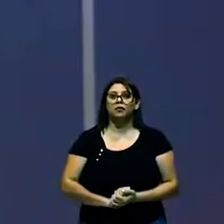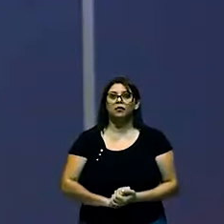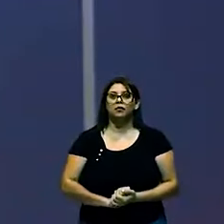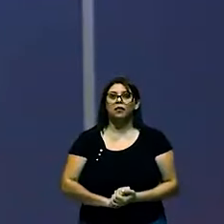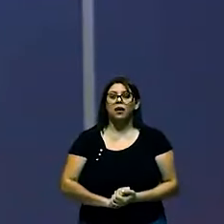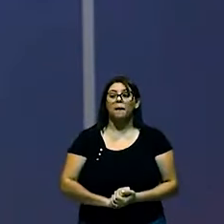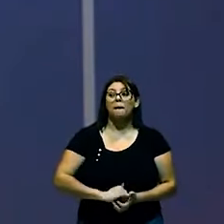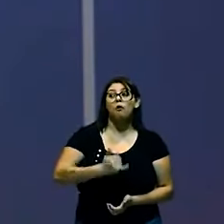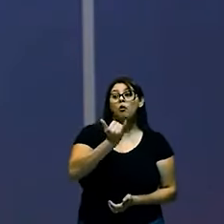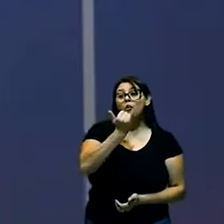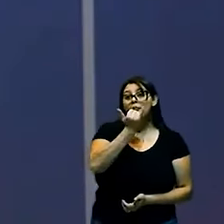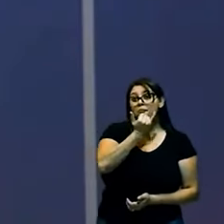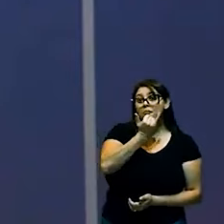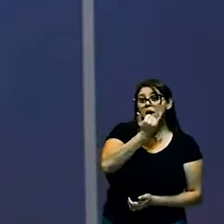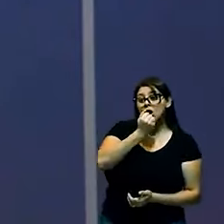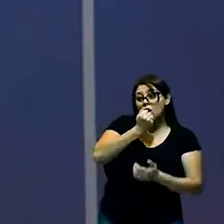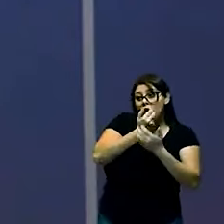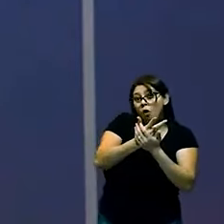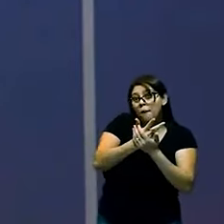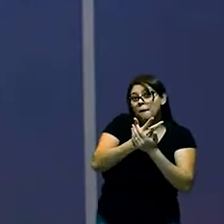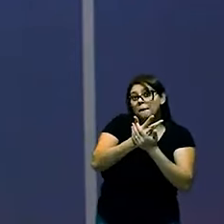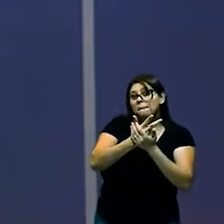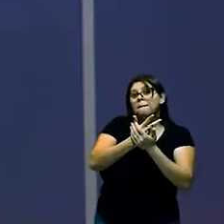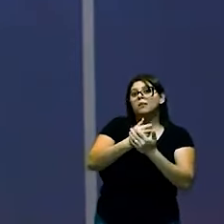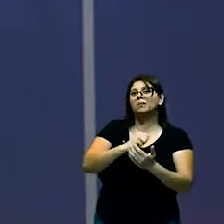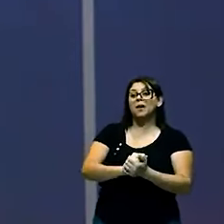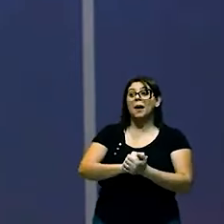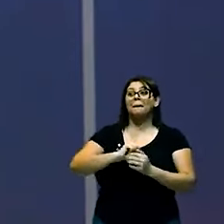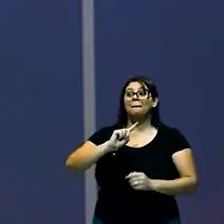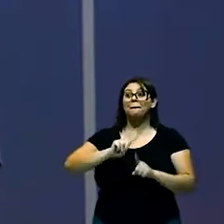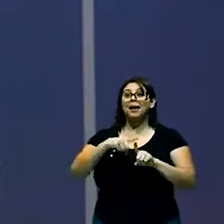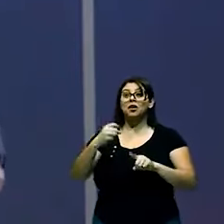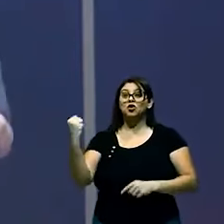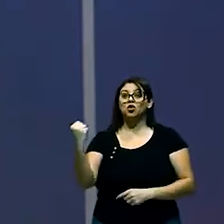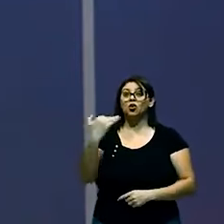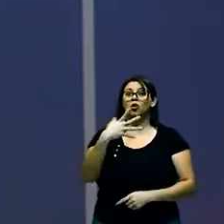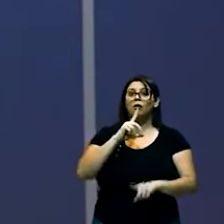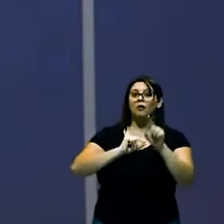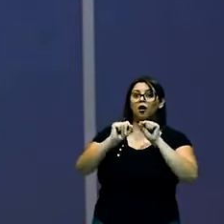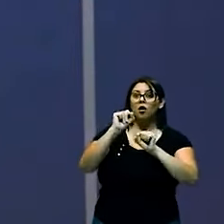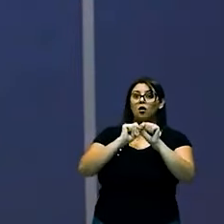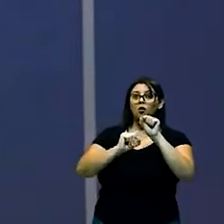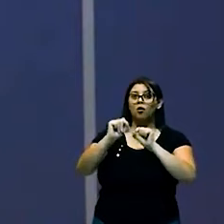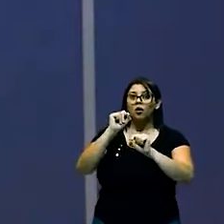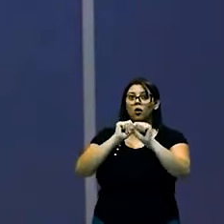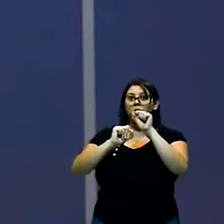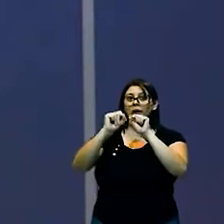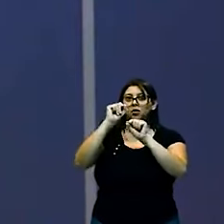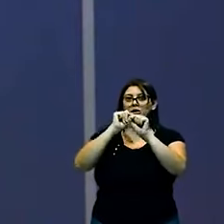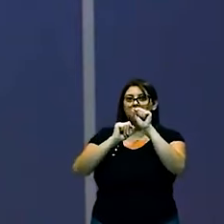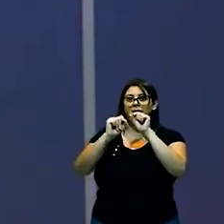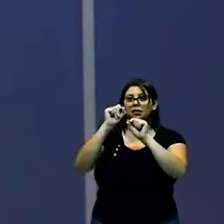perdão total dos pecados, a novidade era, você pode também comprar uma indulgência por um ente querido que já